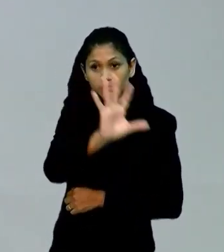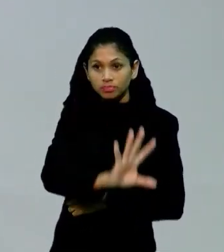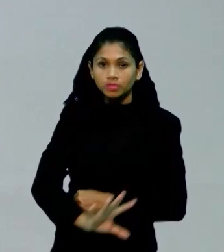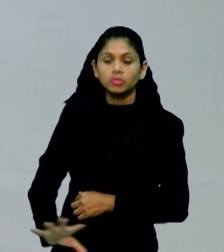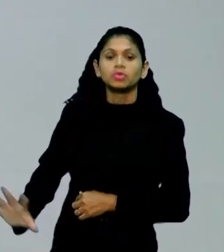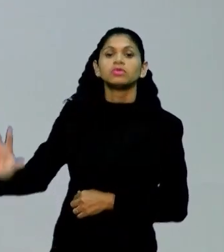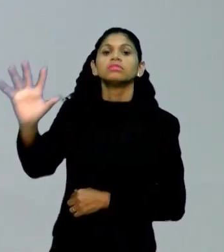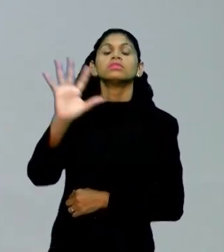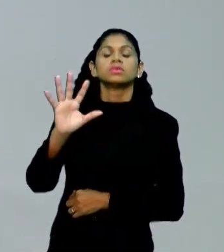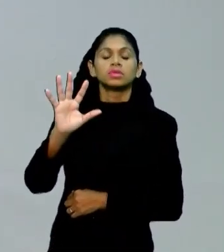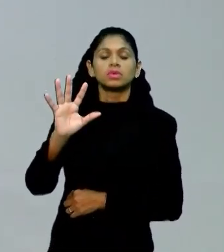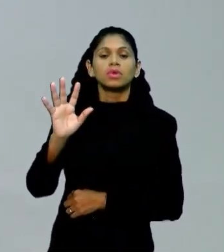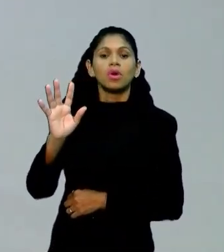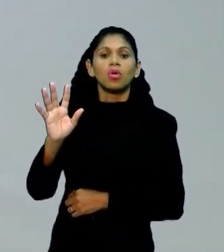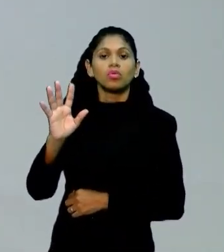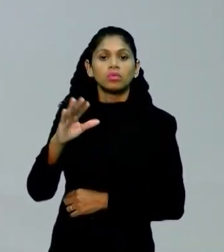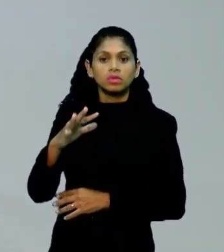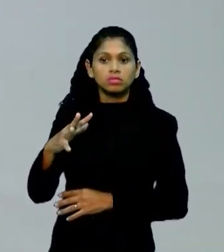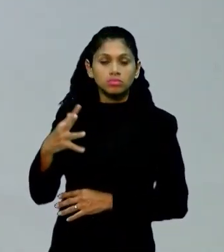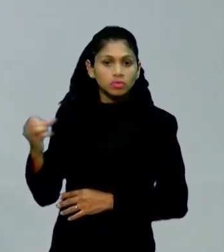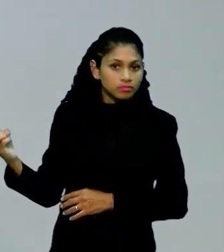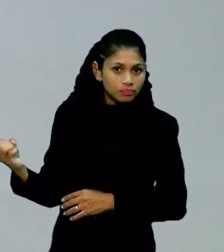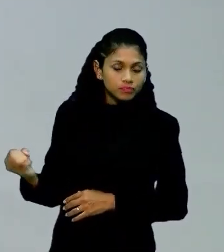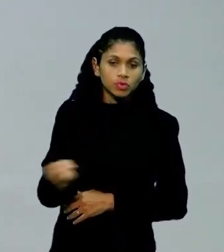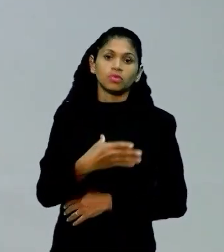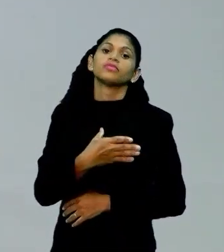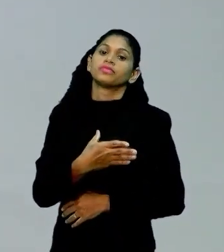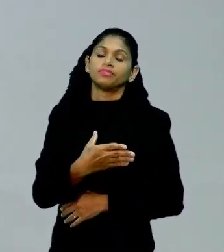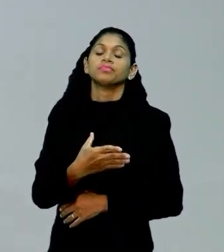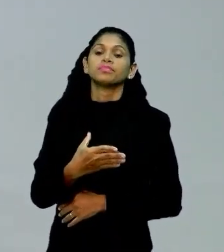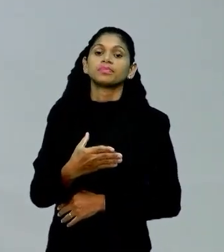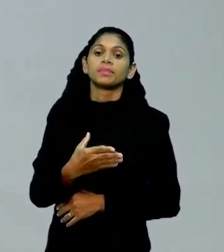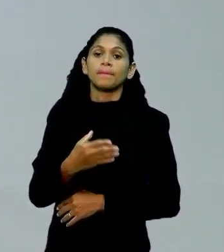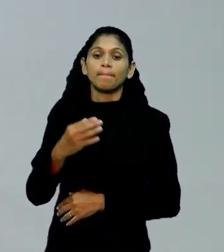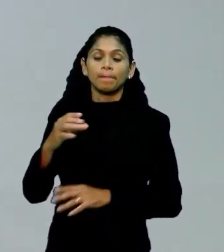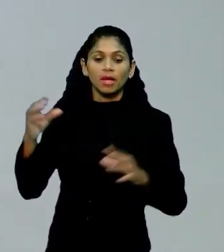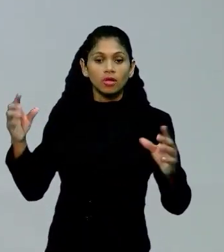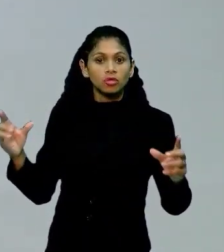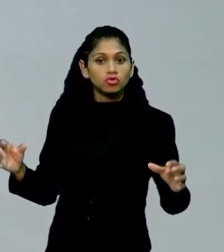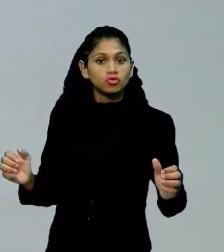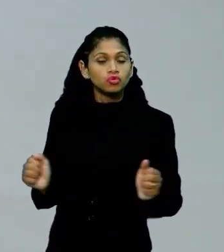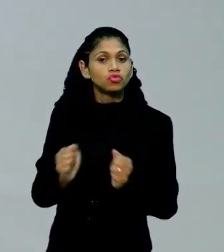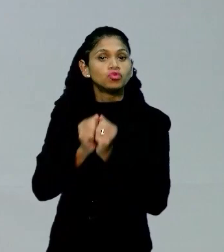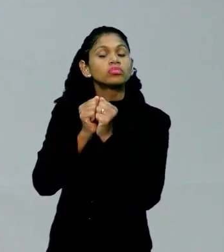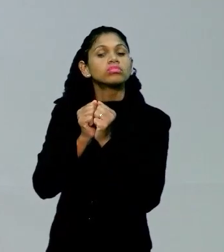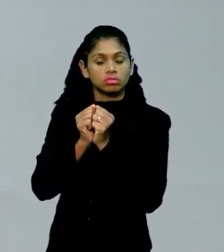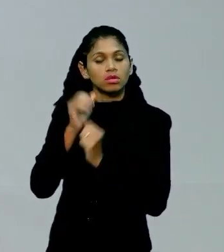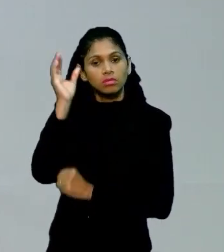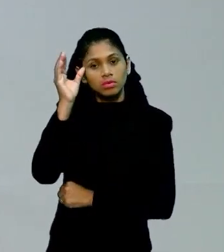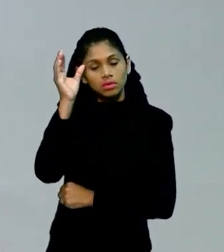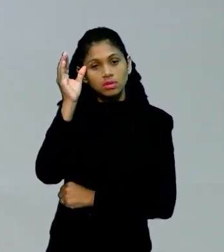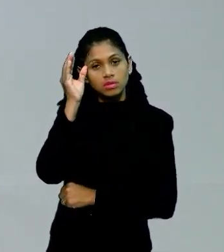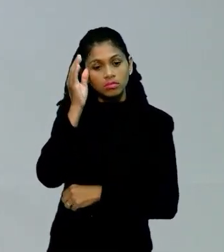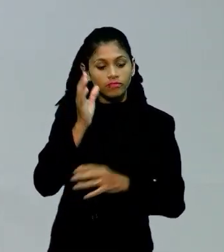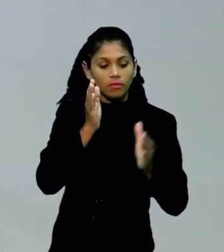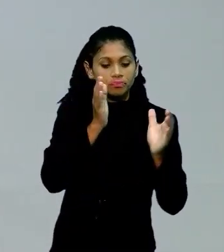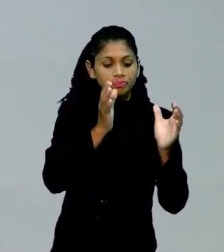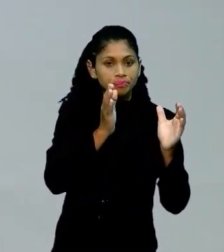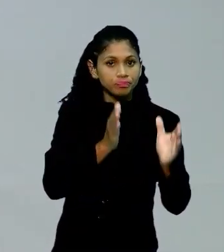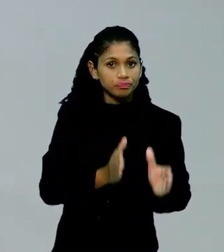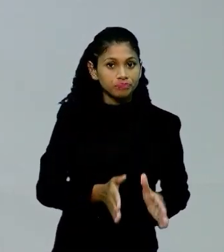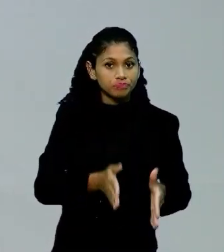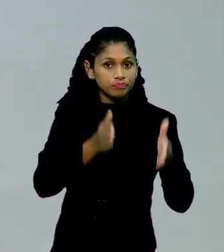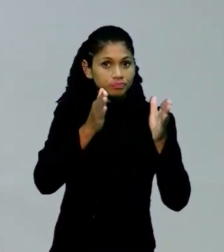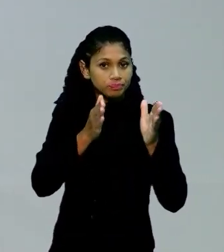abordagem mais inovadora a gente faz essa junção de conhecimentos e a gente vai sistematizando e agrupando por quando a gente vai